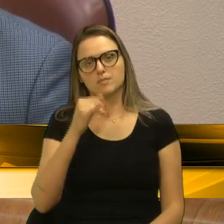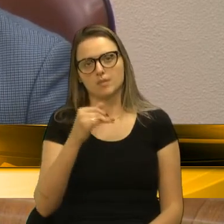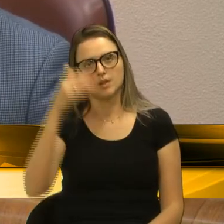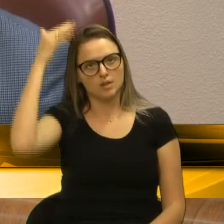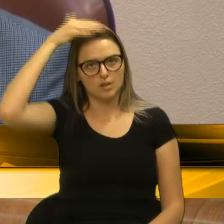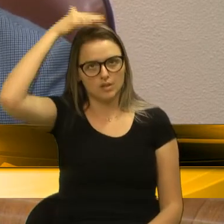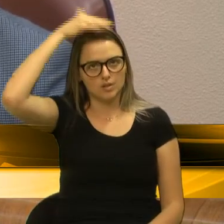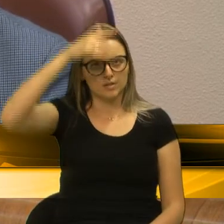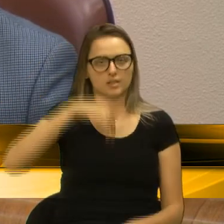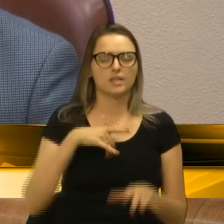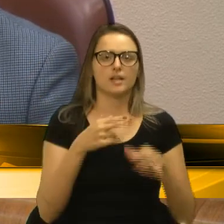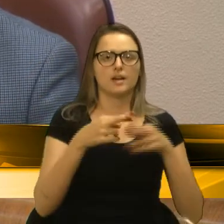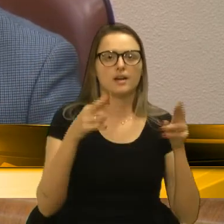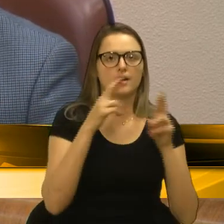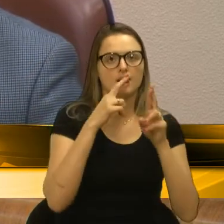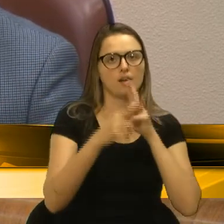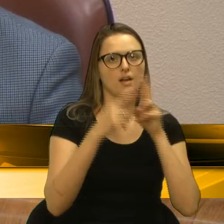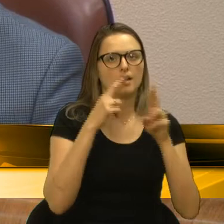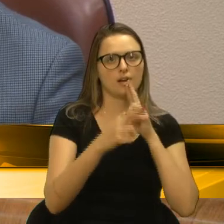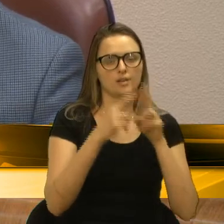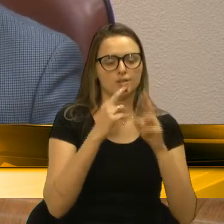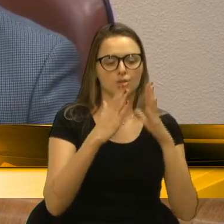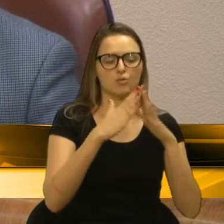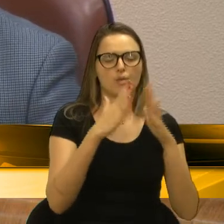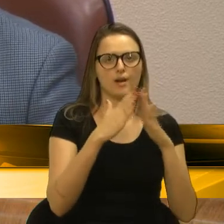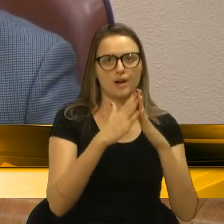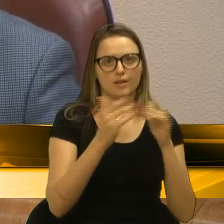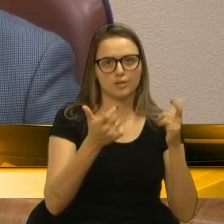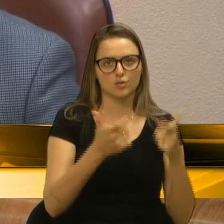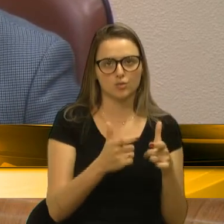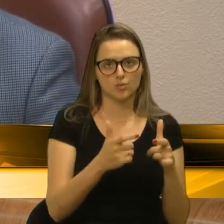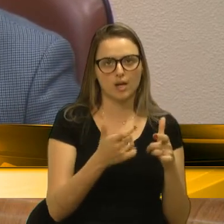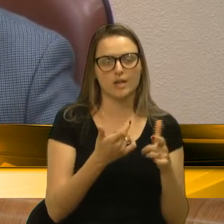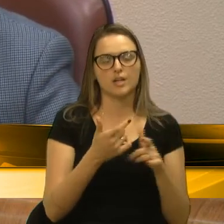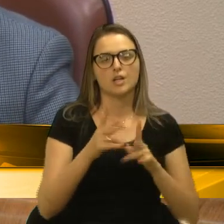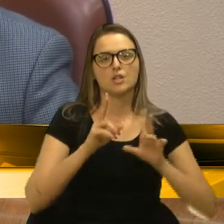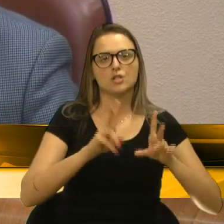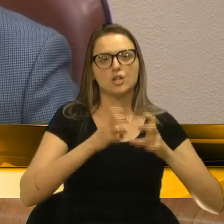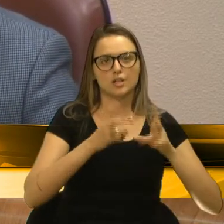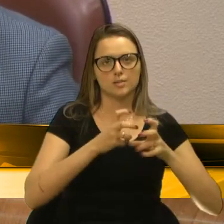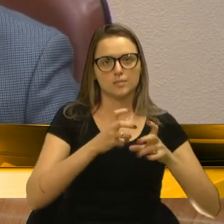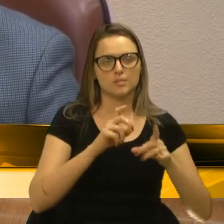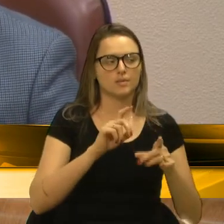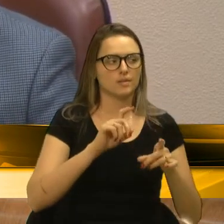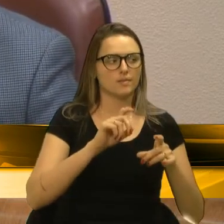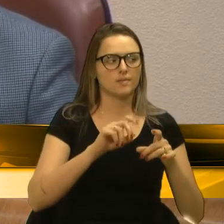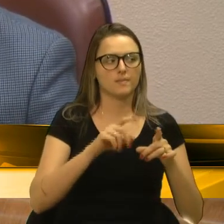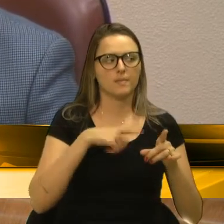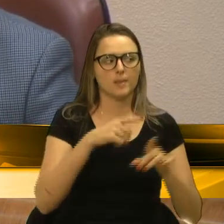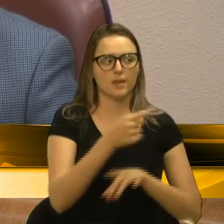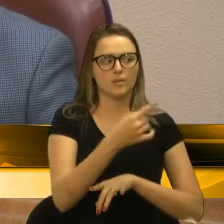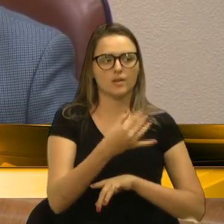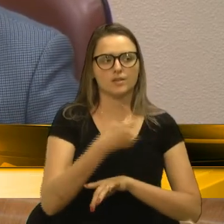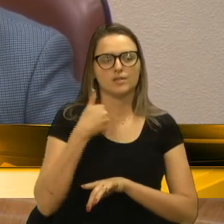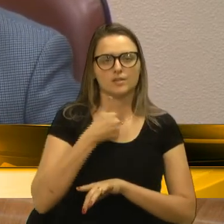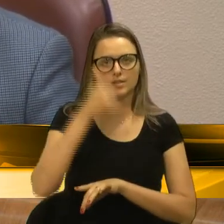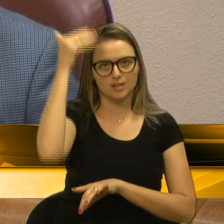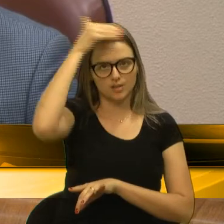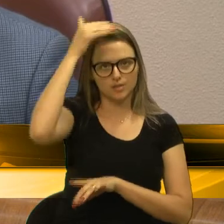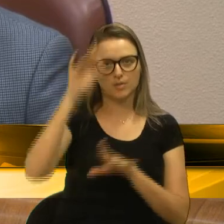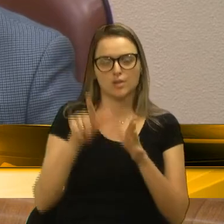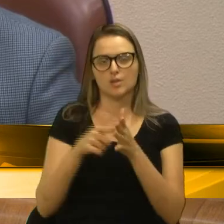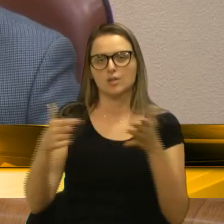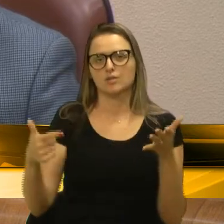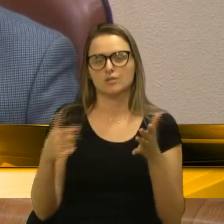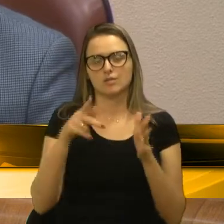Tomé teria se envolvido com uma rede de exploração de menores e prostituição infantil, inclusive mantendo relação sexual com uma menor de 14 anos de idade. Jornal Pioneiro,